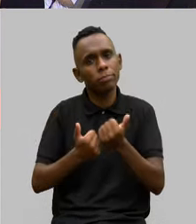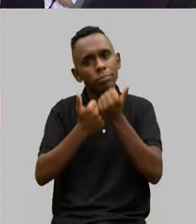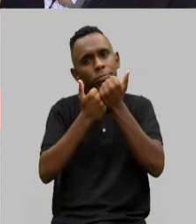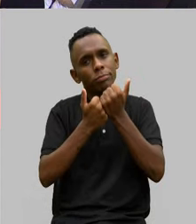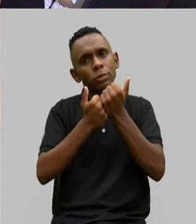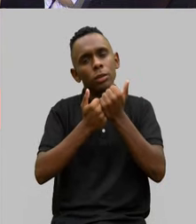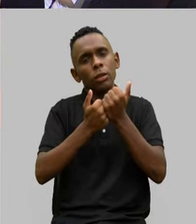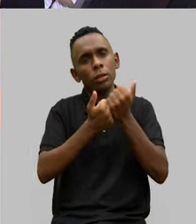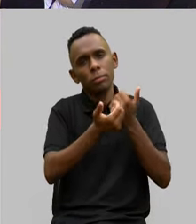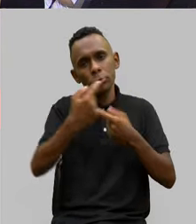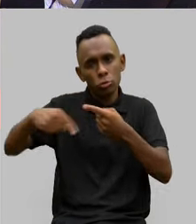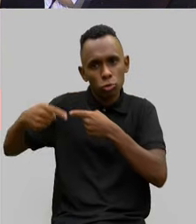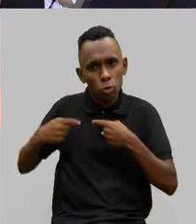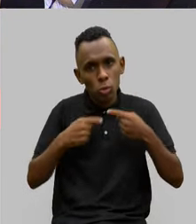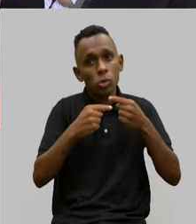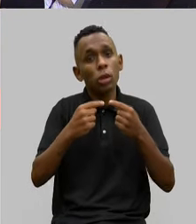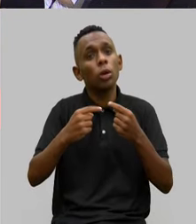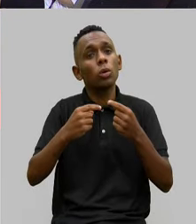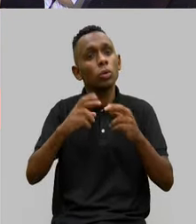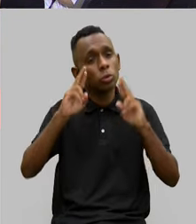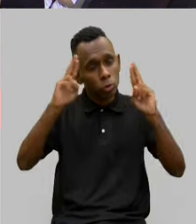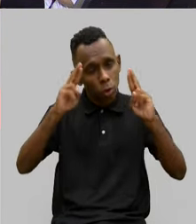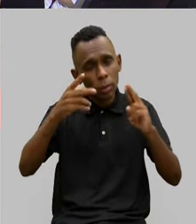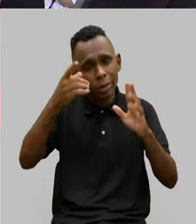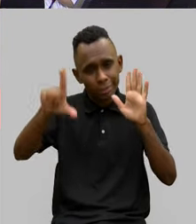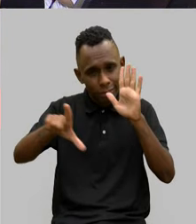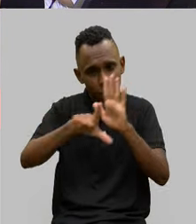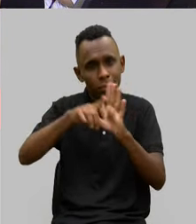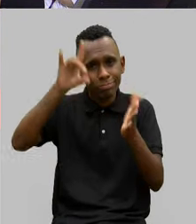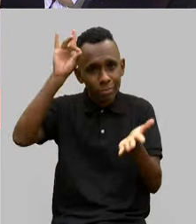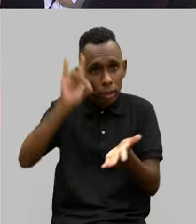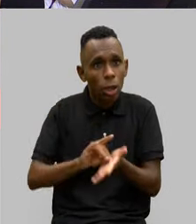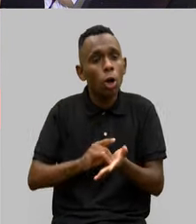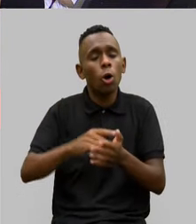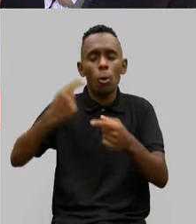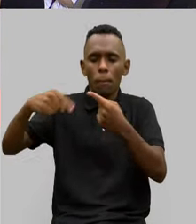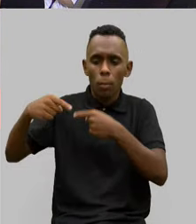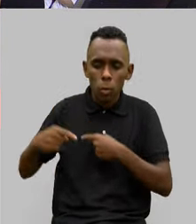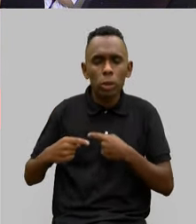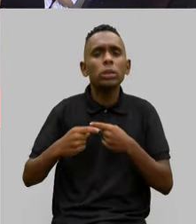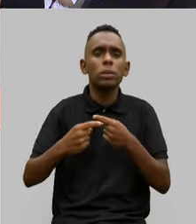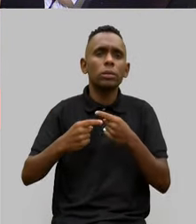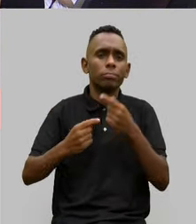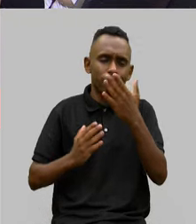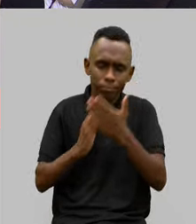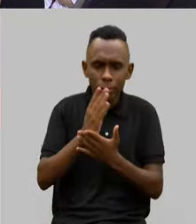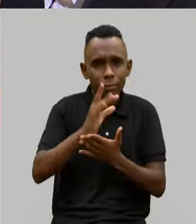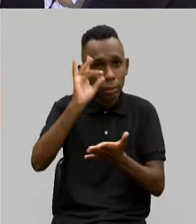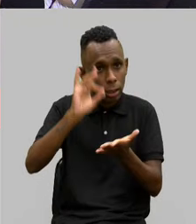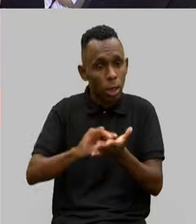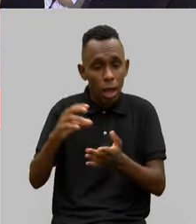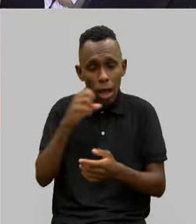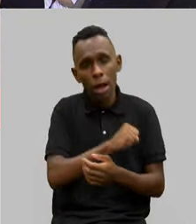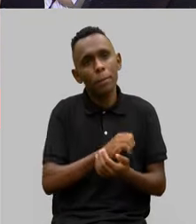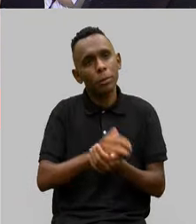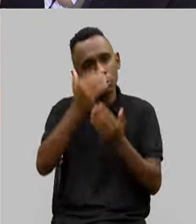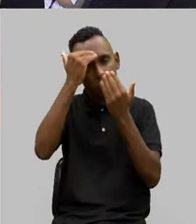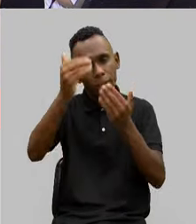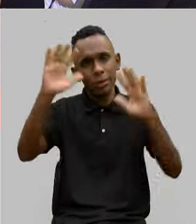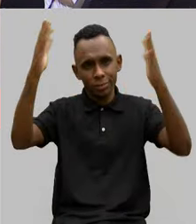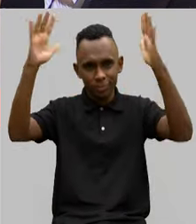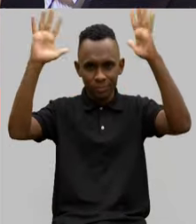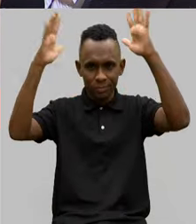para os trabalhos e desejo que essa legislação seja efetiva que a nossa política venha ser efetivado o mais rapidamente possível